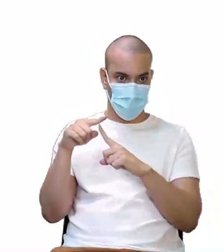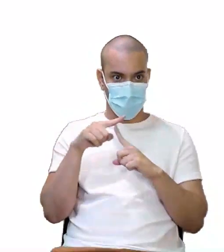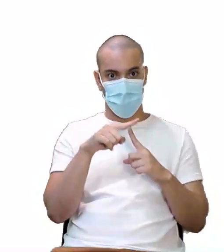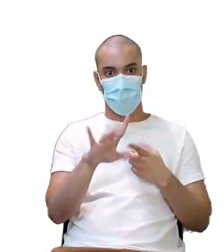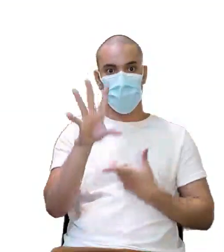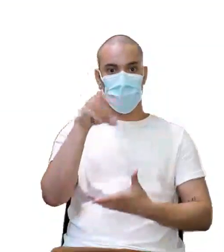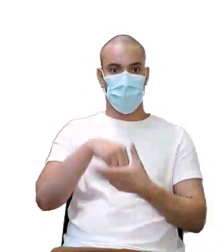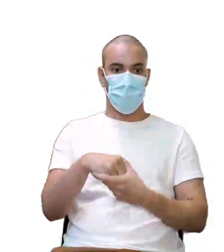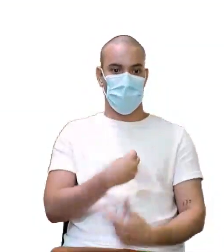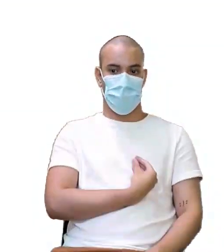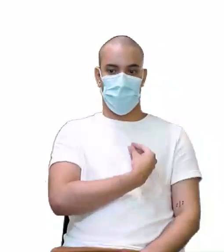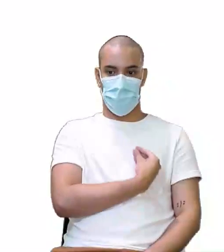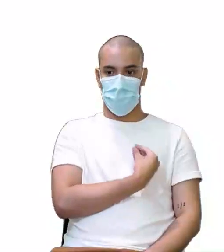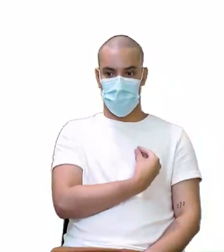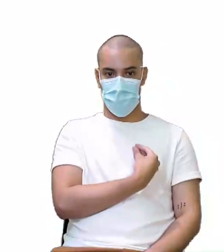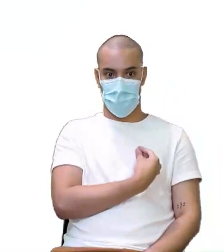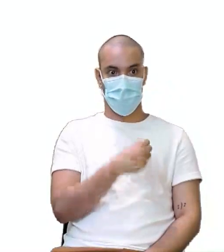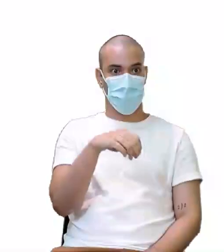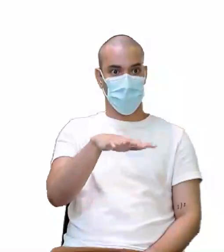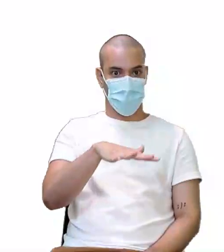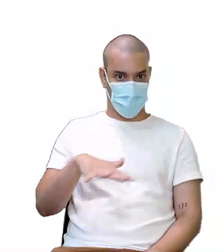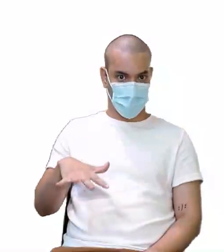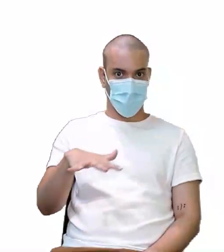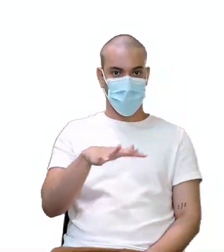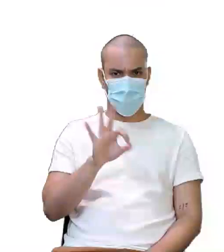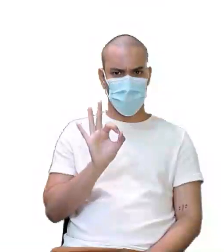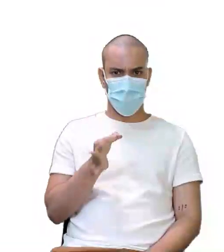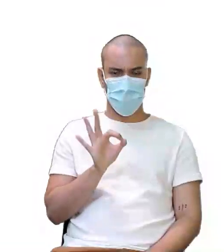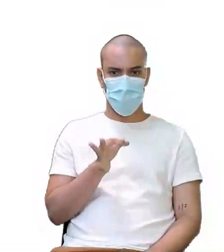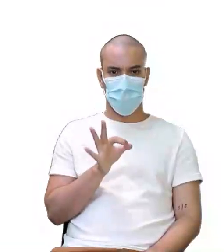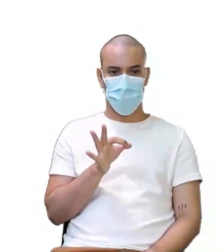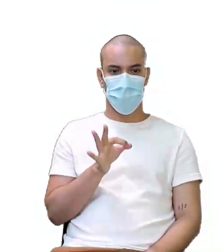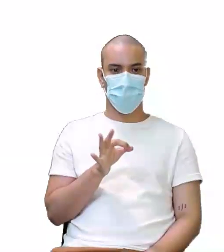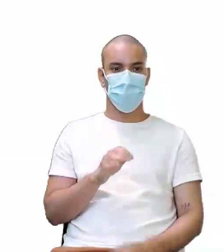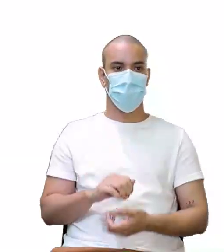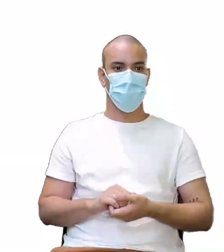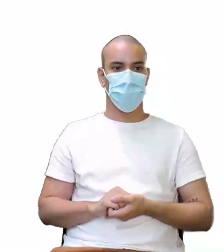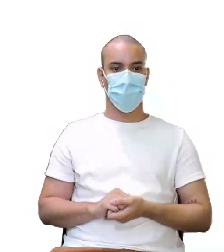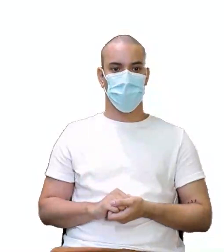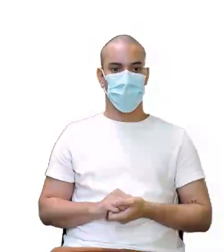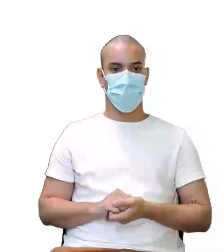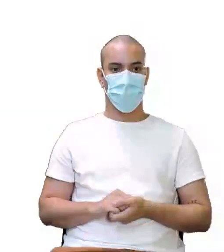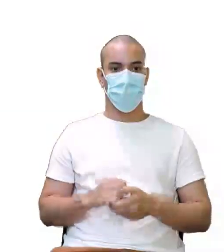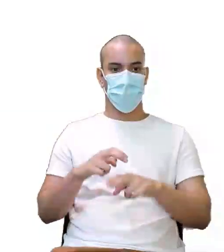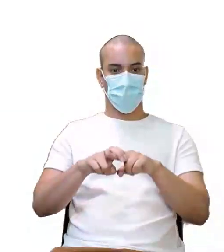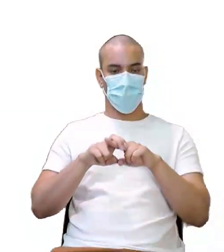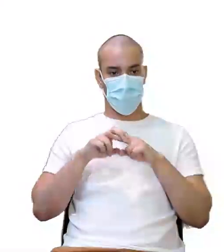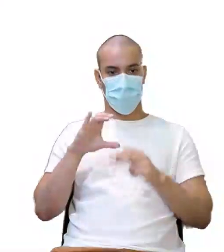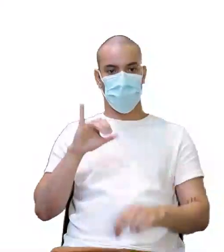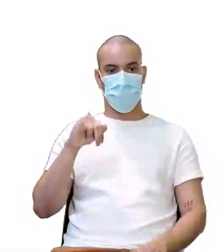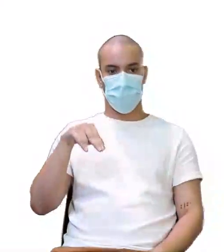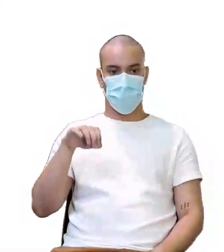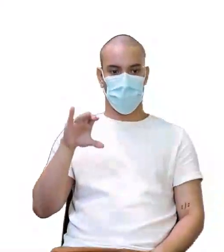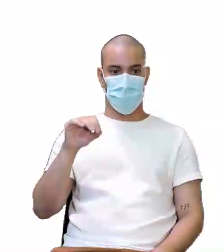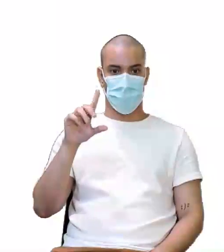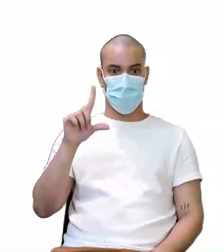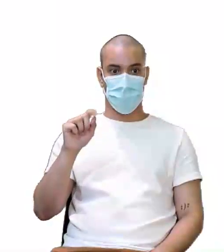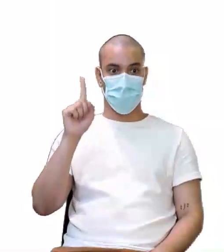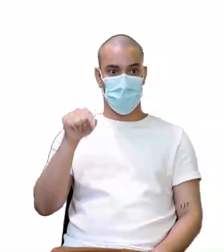espécies presentes em um determinado ambiente. Então, a cinecologia ela é um estudo